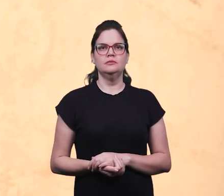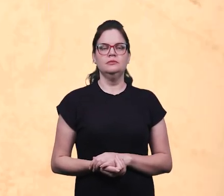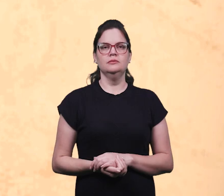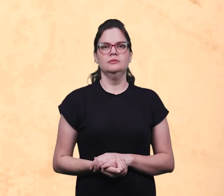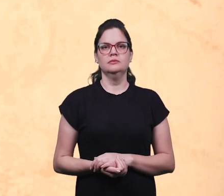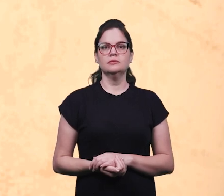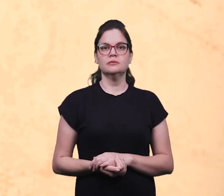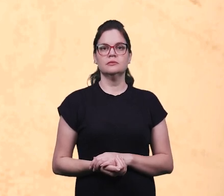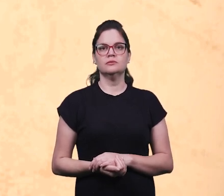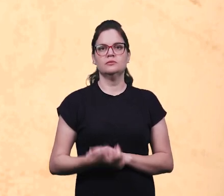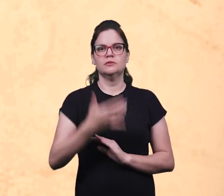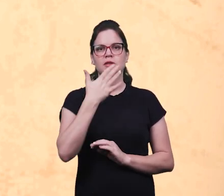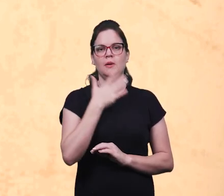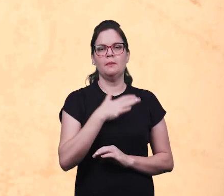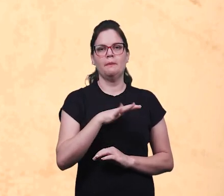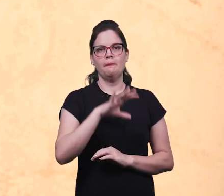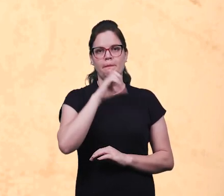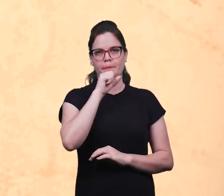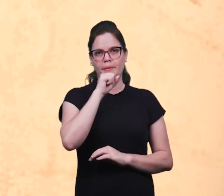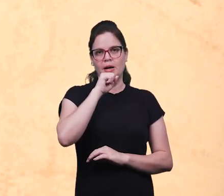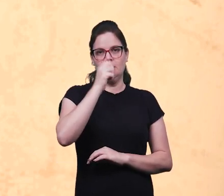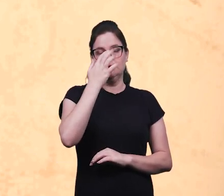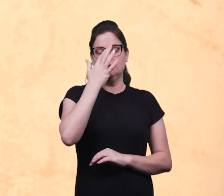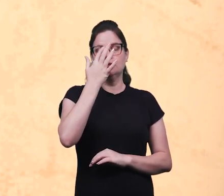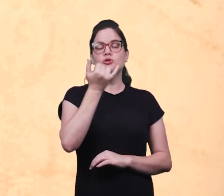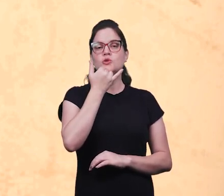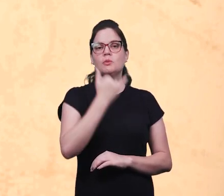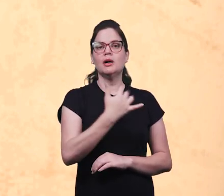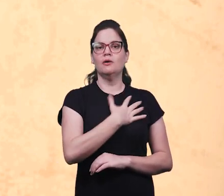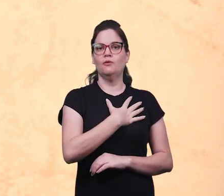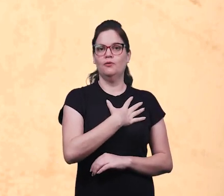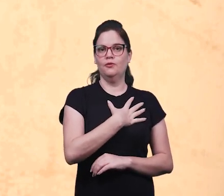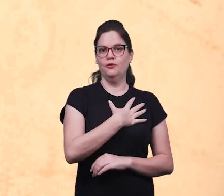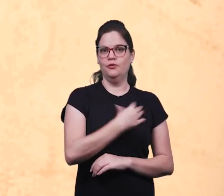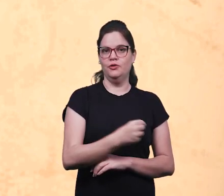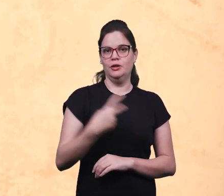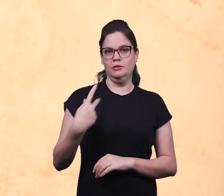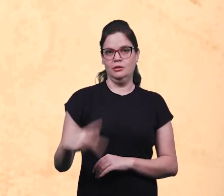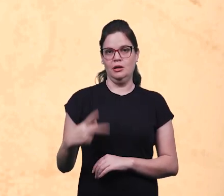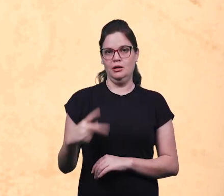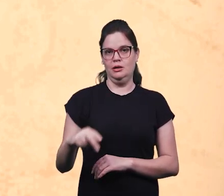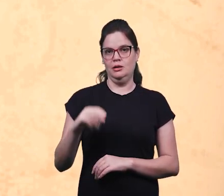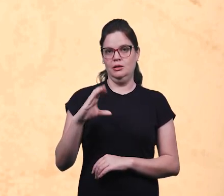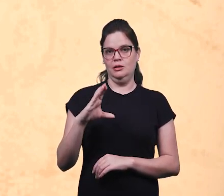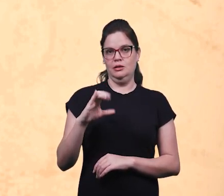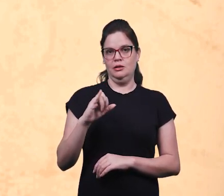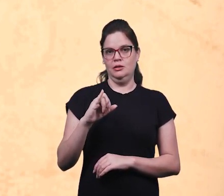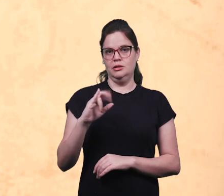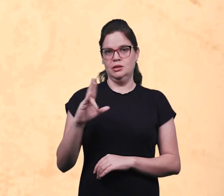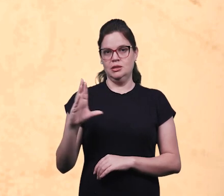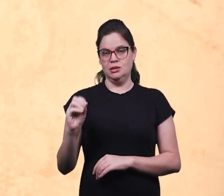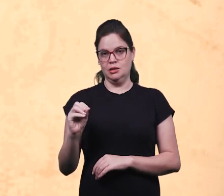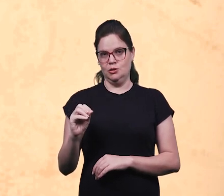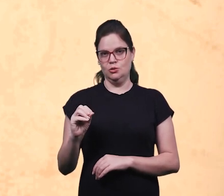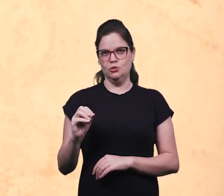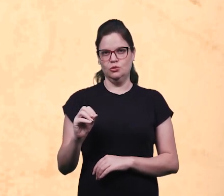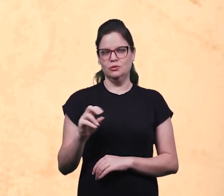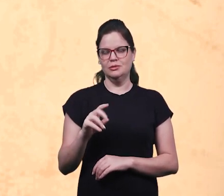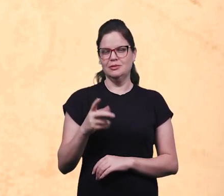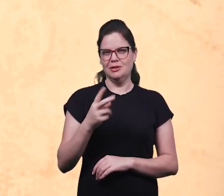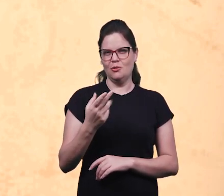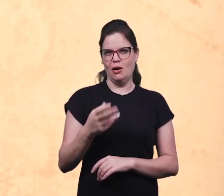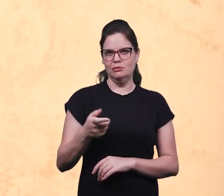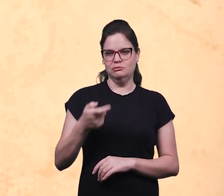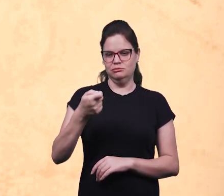nome grego, Xerxes. E a Bíblia, então, conta para nós o nome hebraico